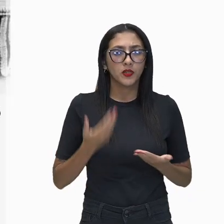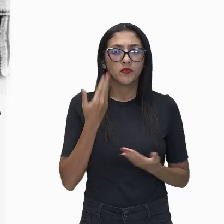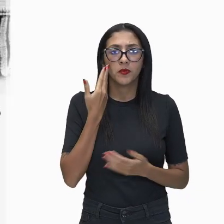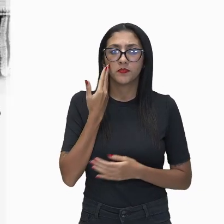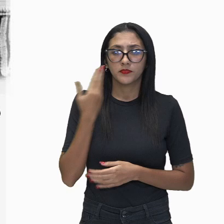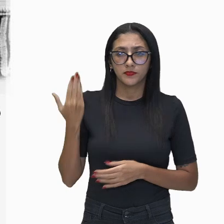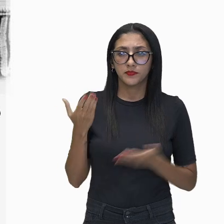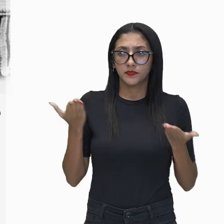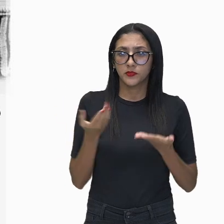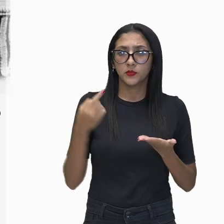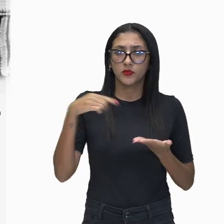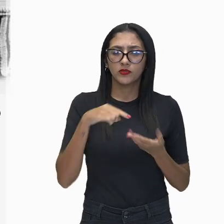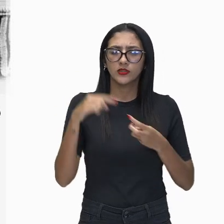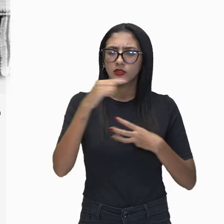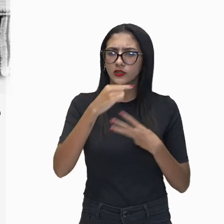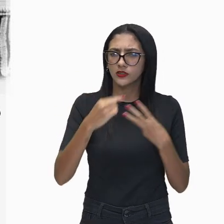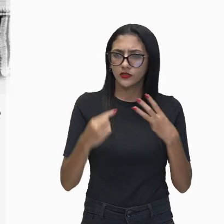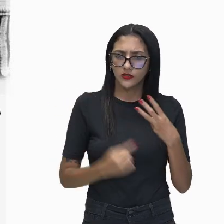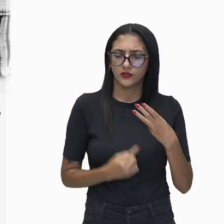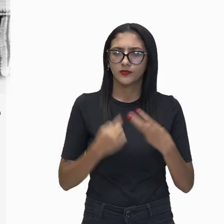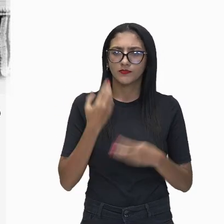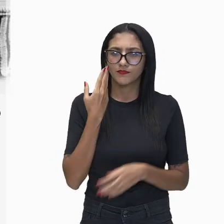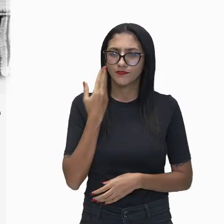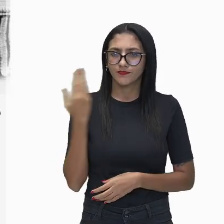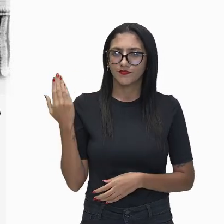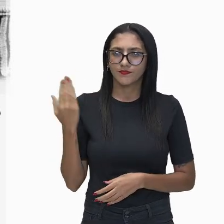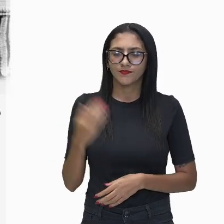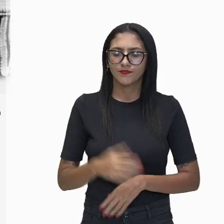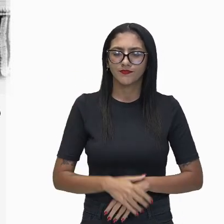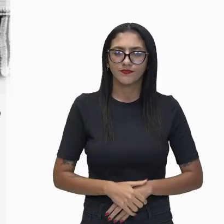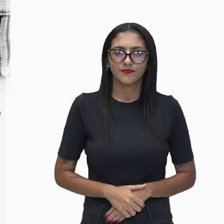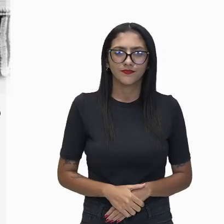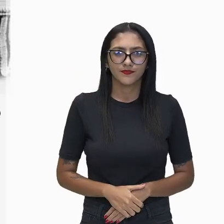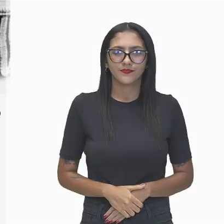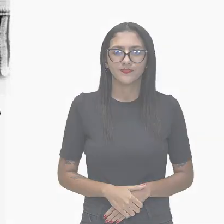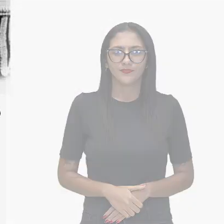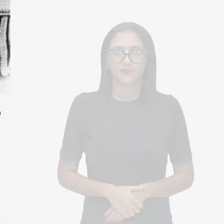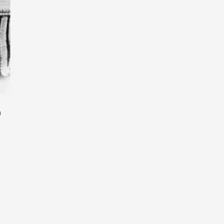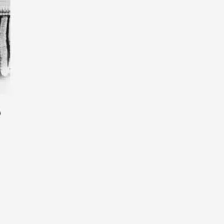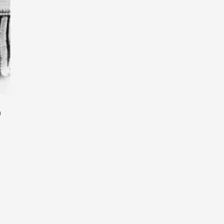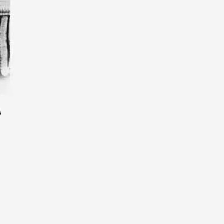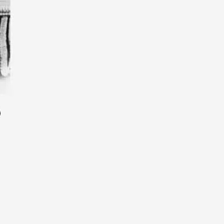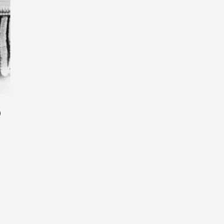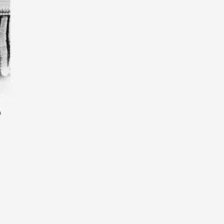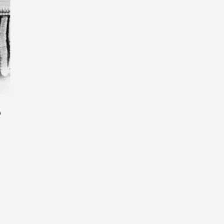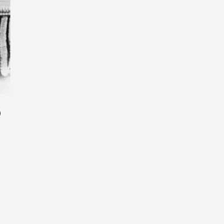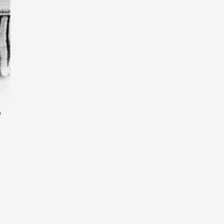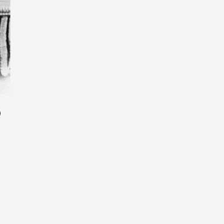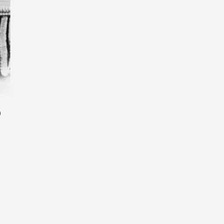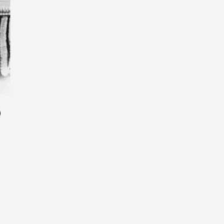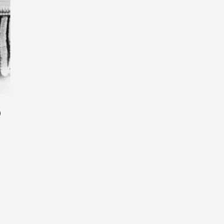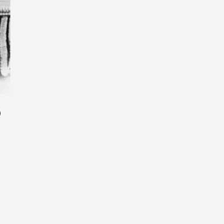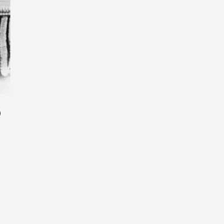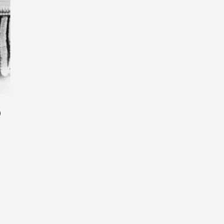vocês esses três homens, tá bom? O primeiro ali barbado, ali cheio de medalhas, ali do lado